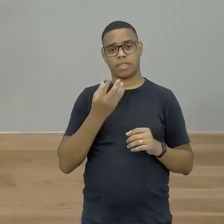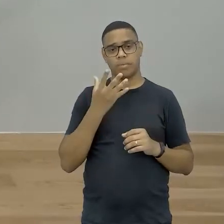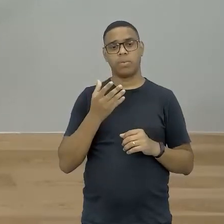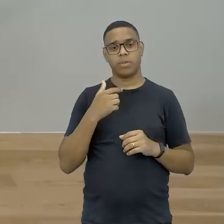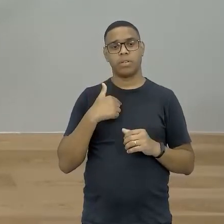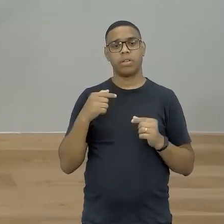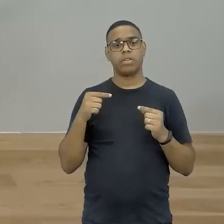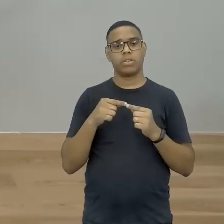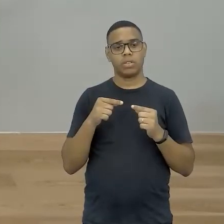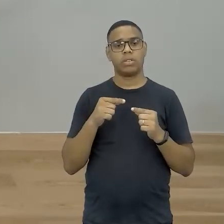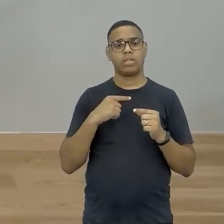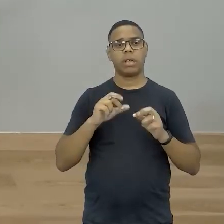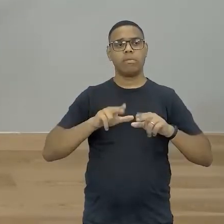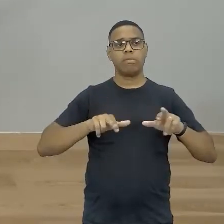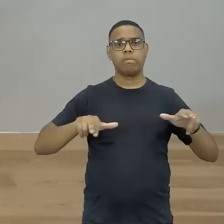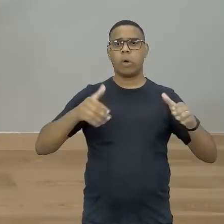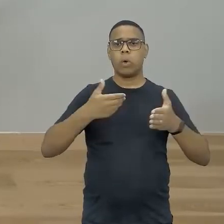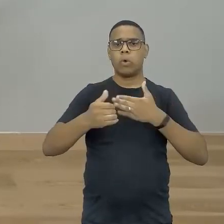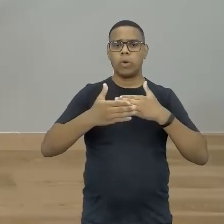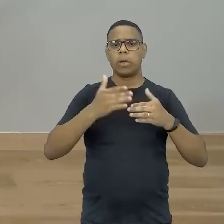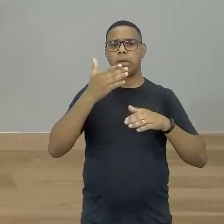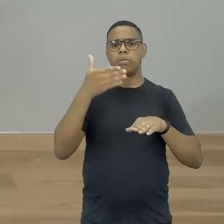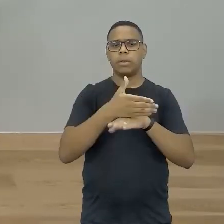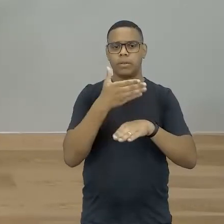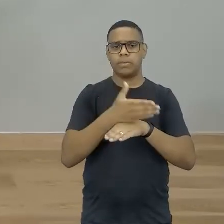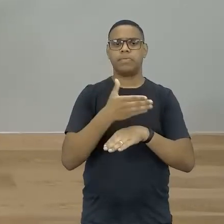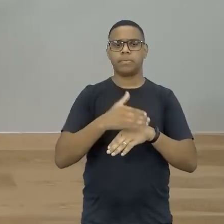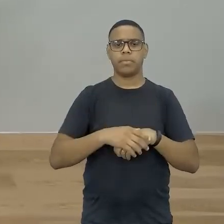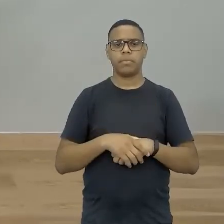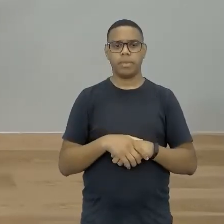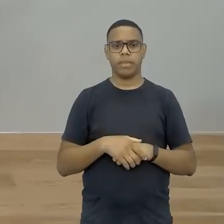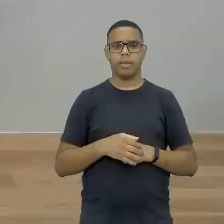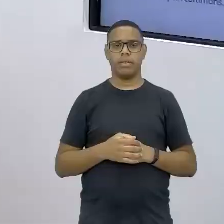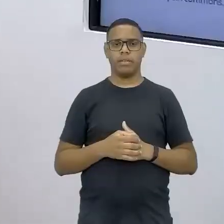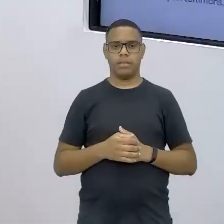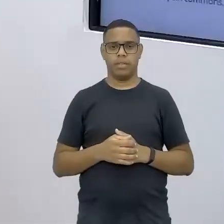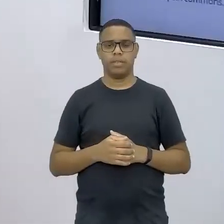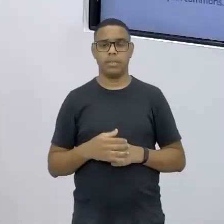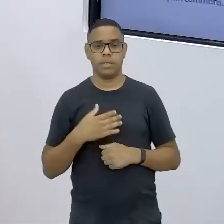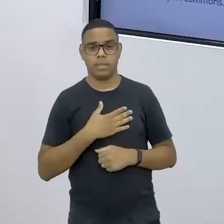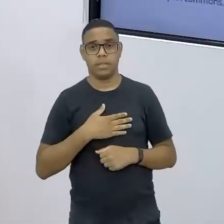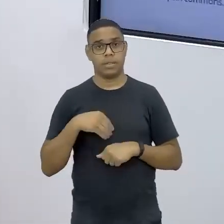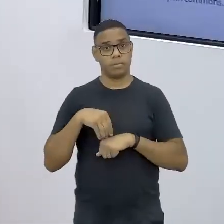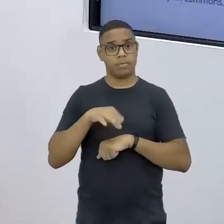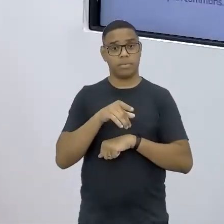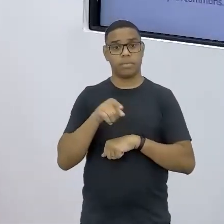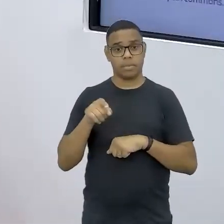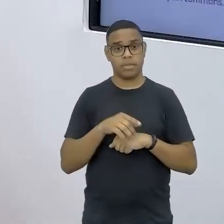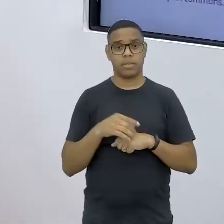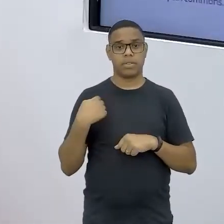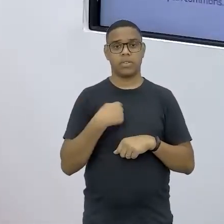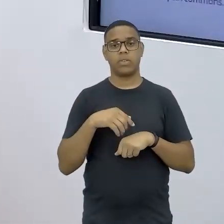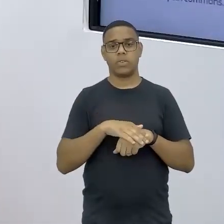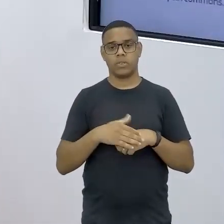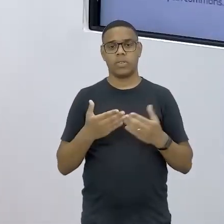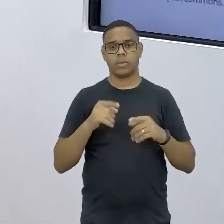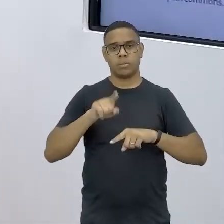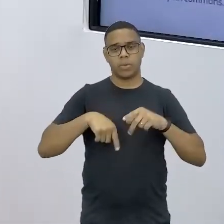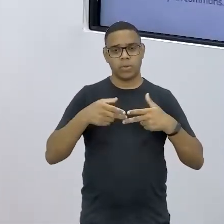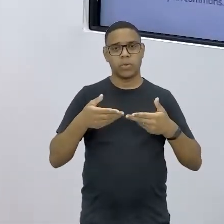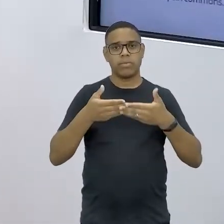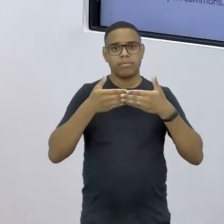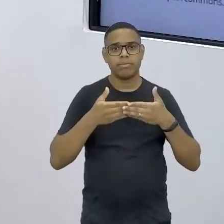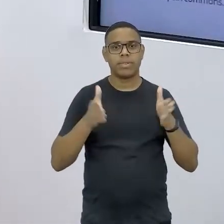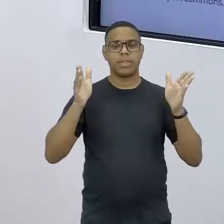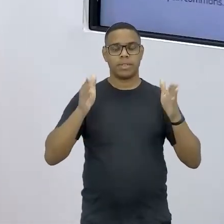É uma característica que abrange uma faixa Sim. etária, um público. Olha, gostei. Fica a dica aí, visto que a gente vai lançar um produto. Aí mais